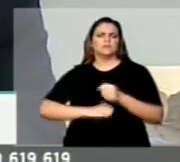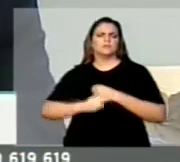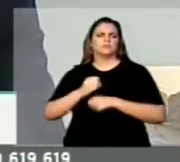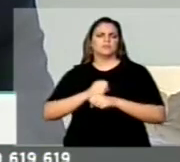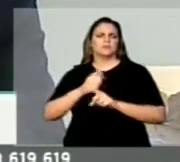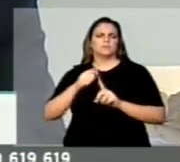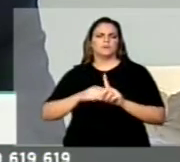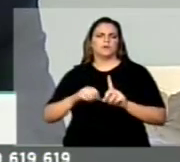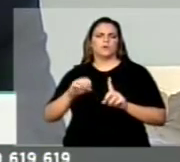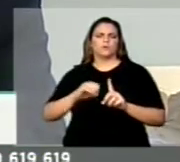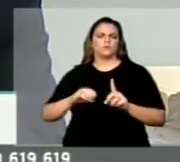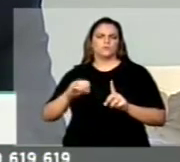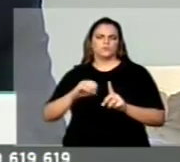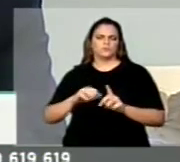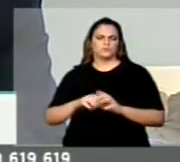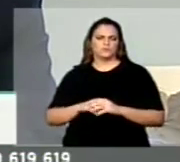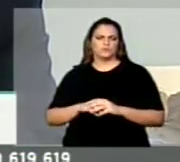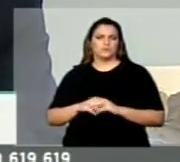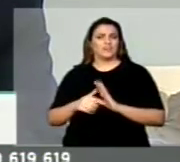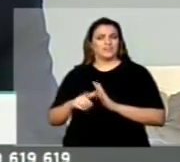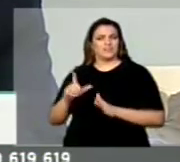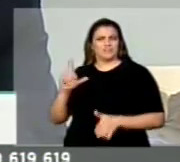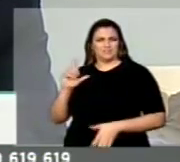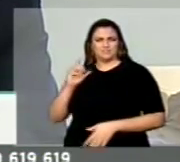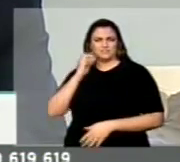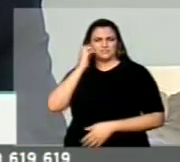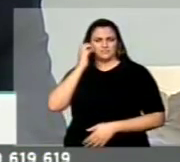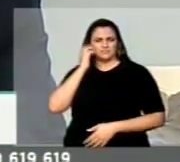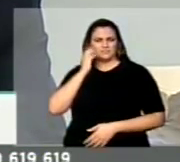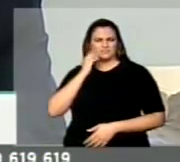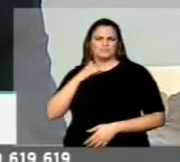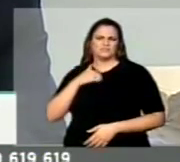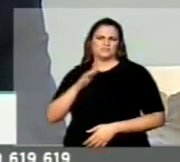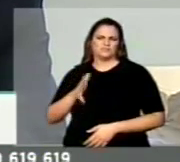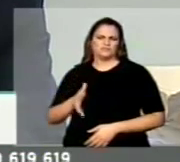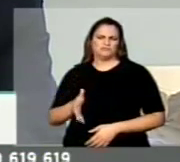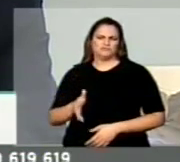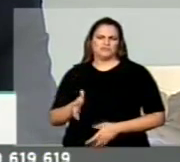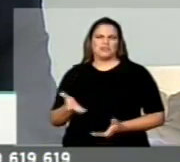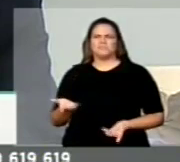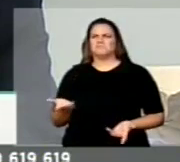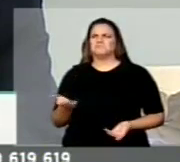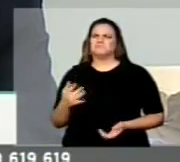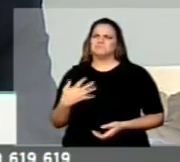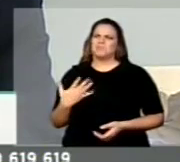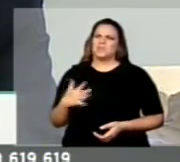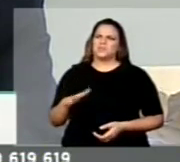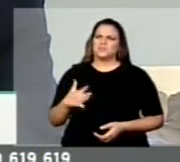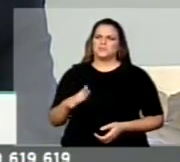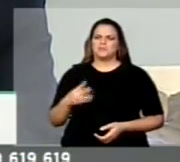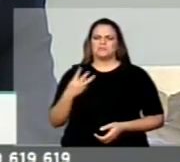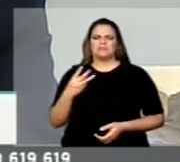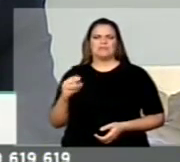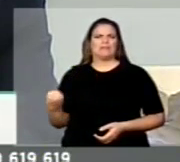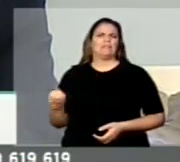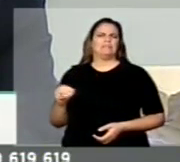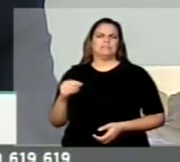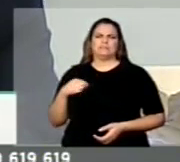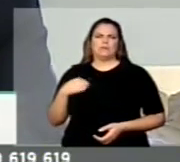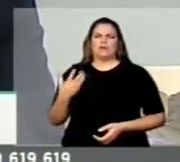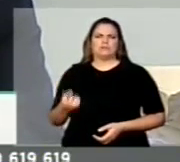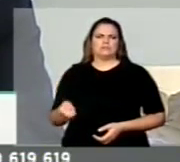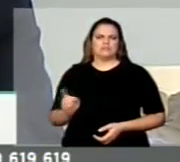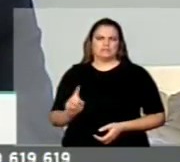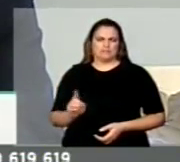Antes de outubro de 2015, eu tinha rejeitado seguramente uns 30, sei lá, não posso precisar o número, mas todos